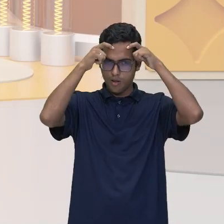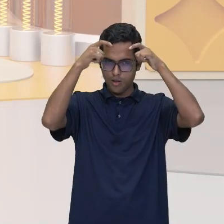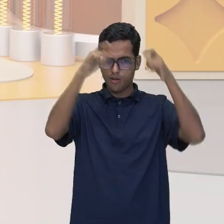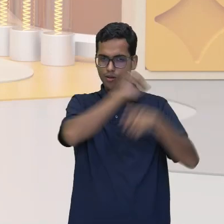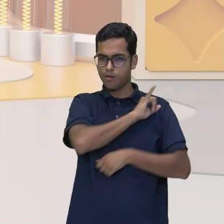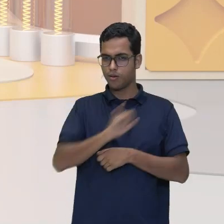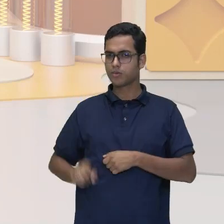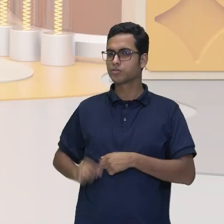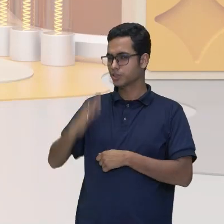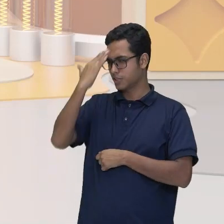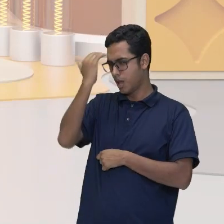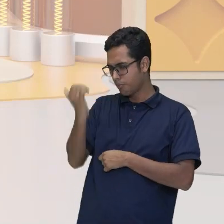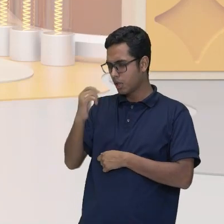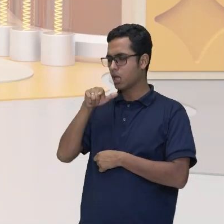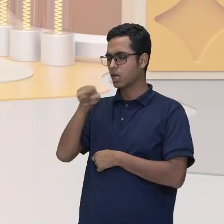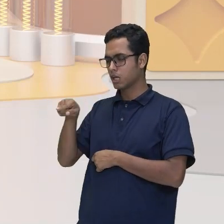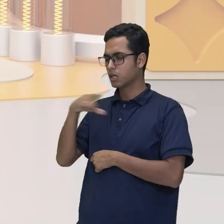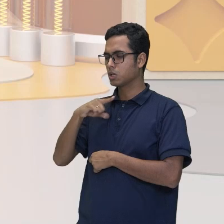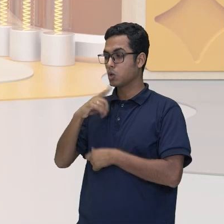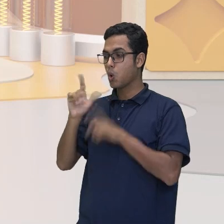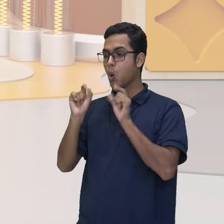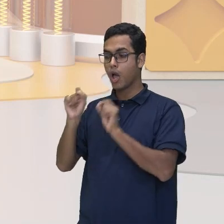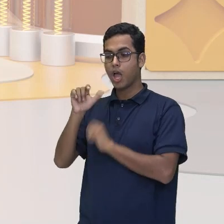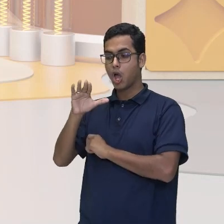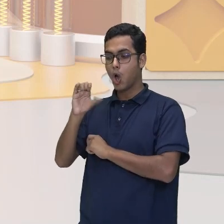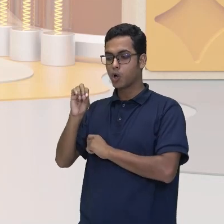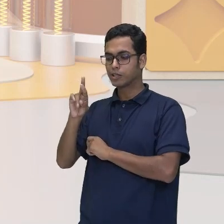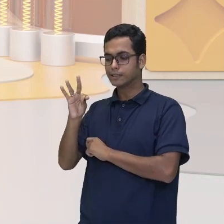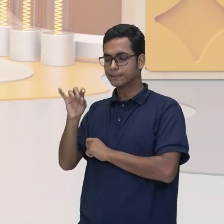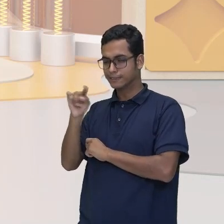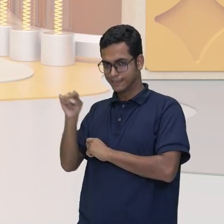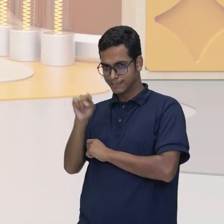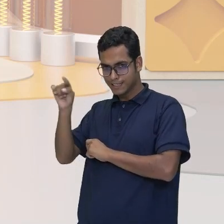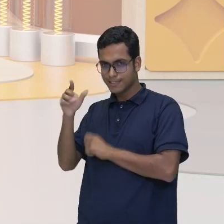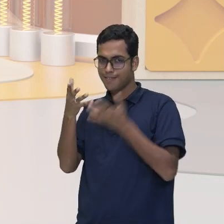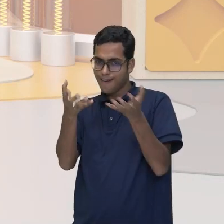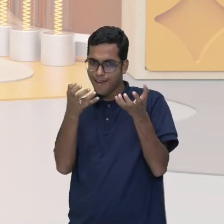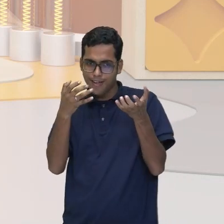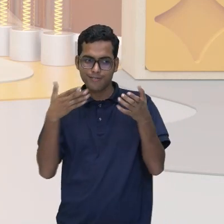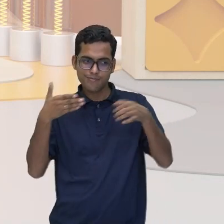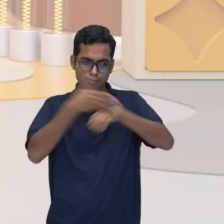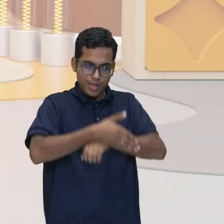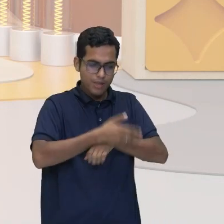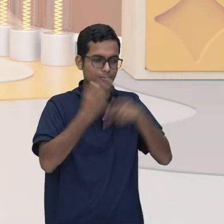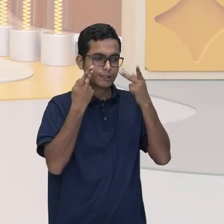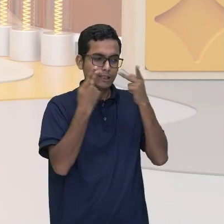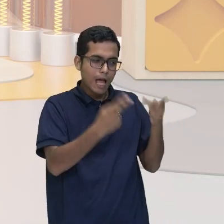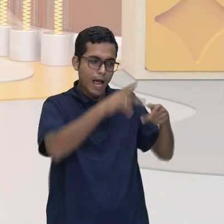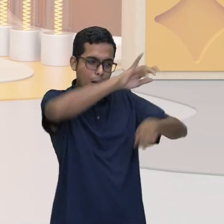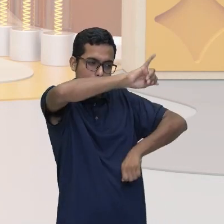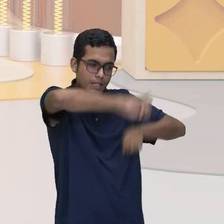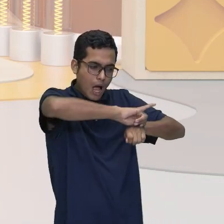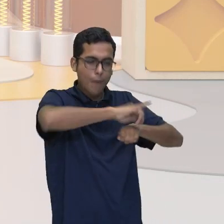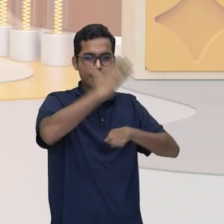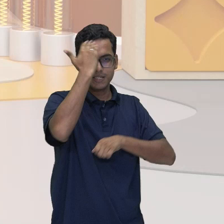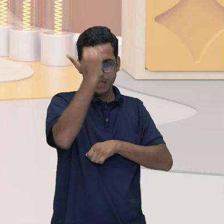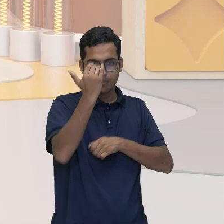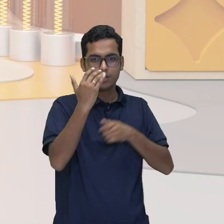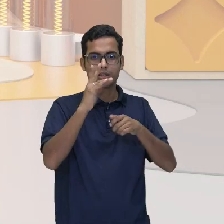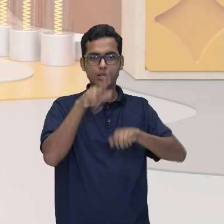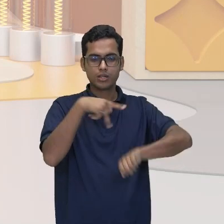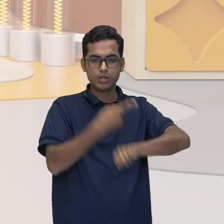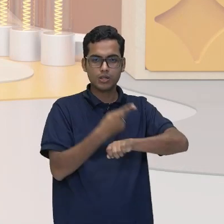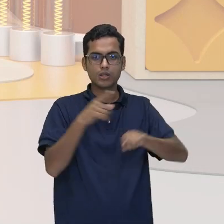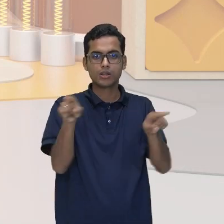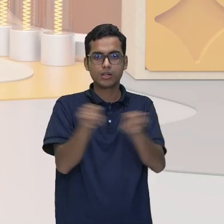não aceita, a princípio, esse encontro com o Cortés, Por quê? Porque ele sabia que isso